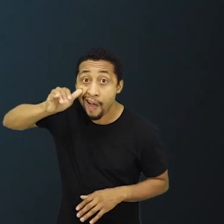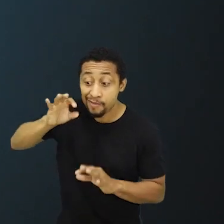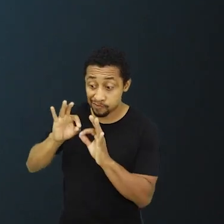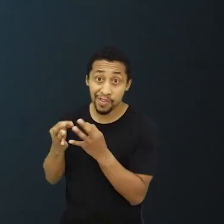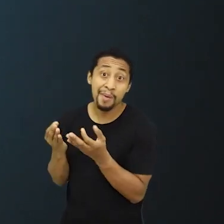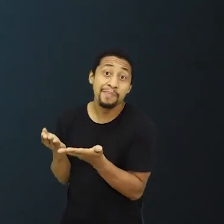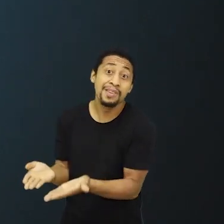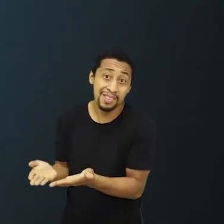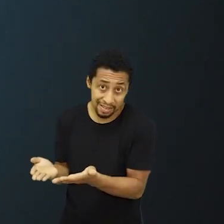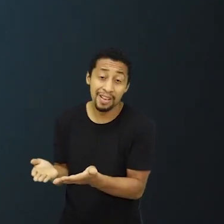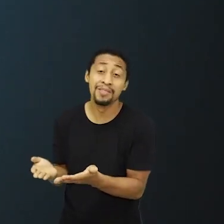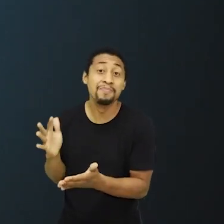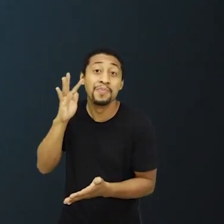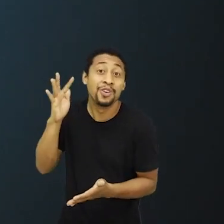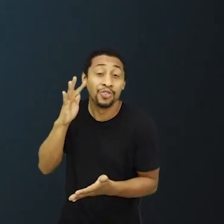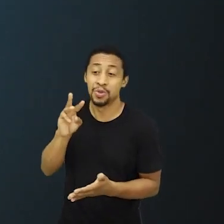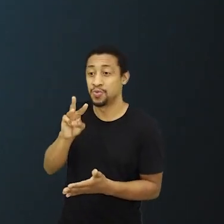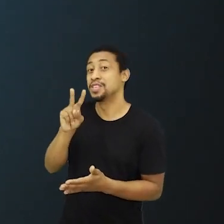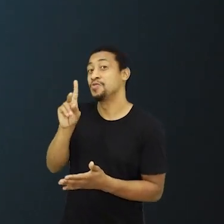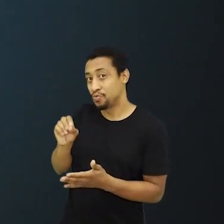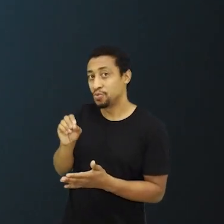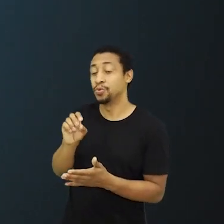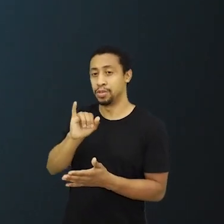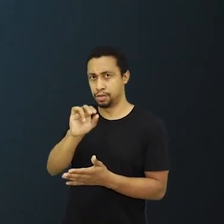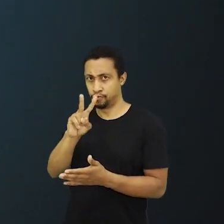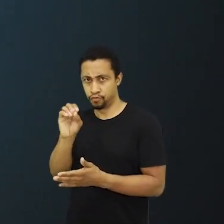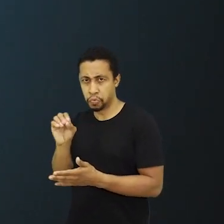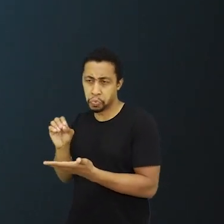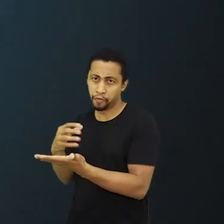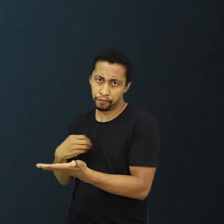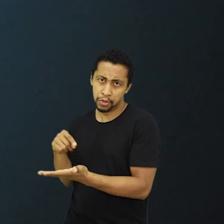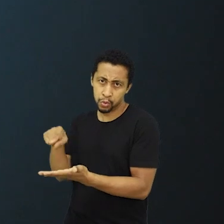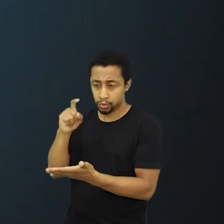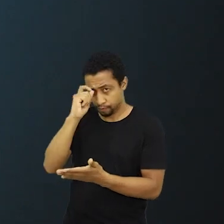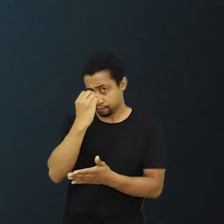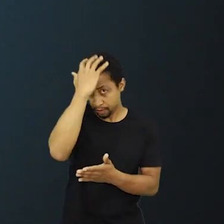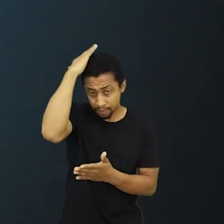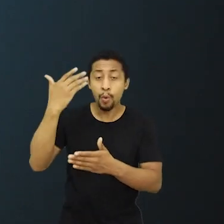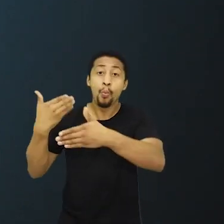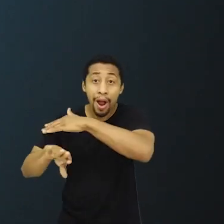armários, o Ivo guardou muita coisa do pai.